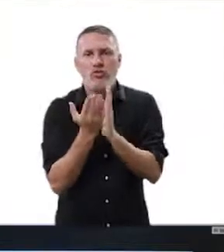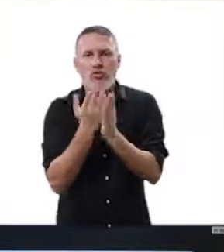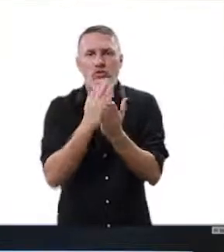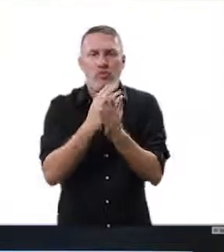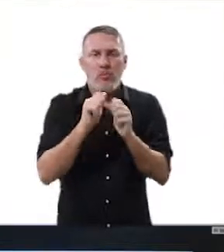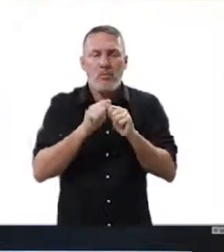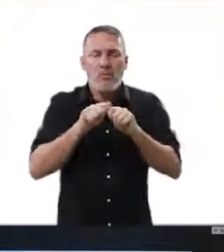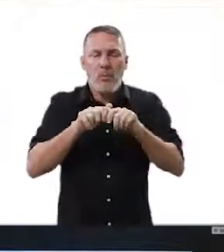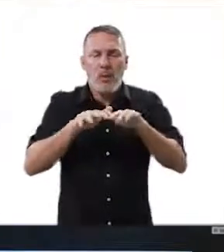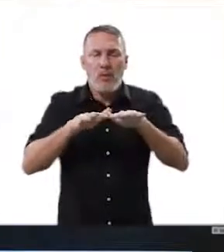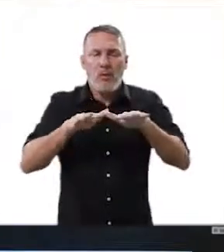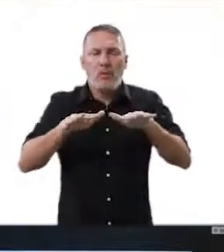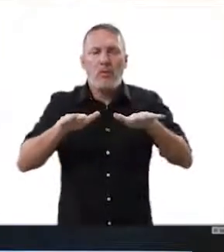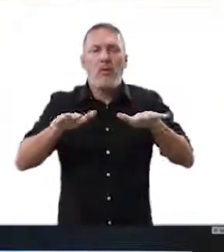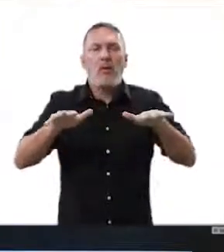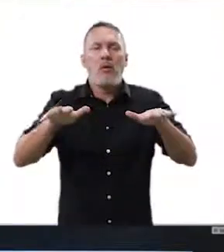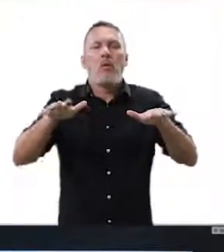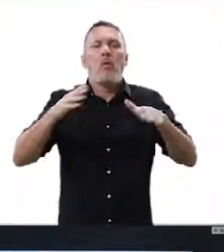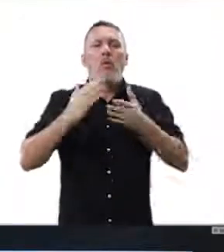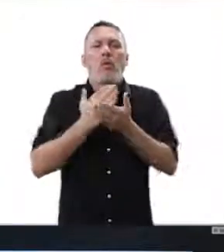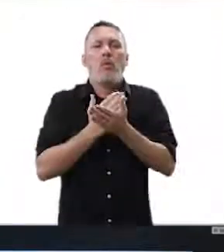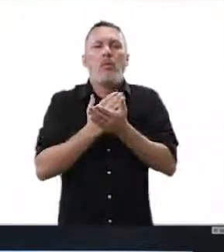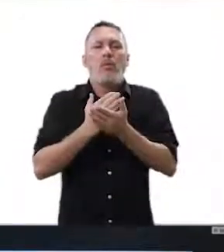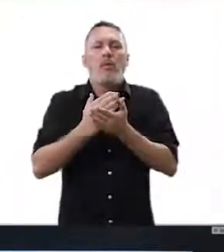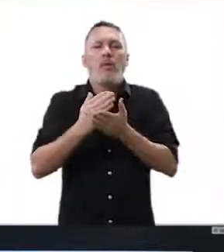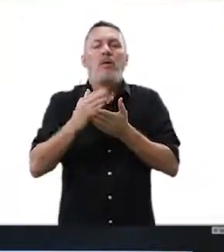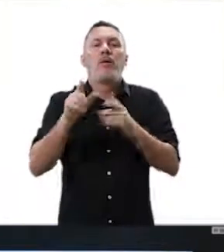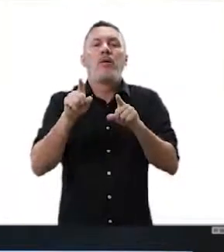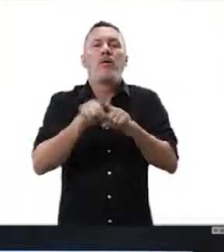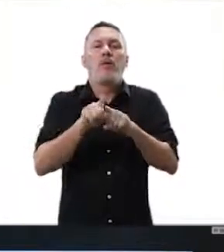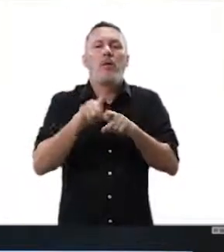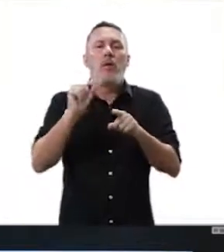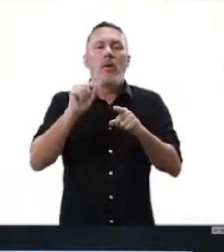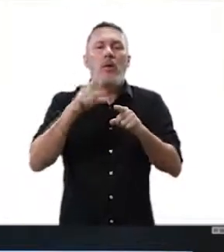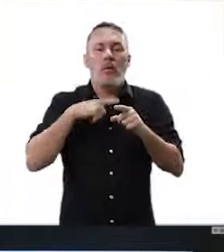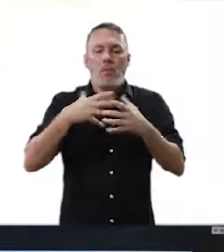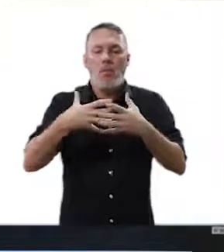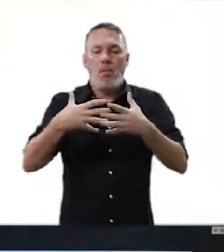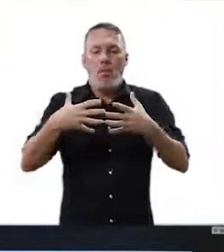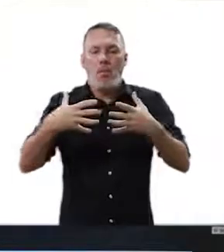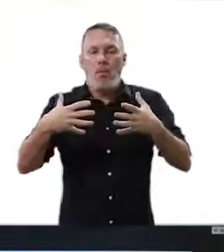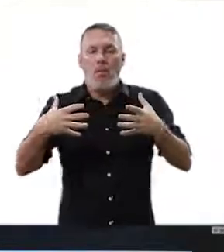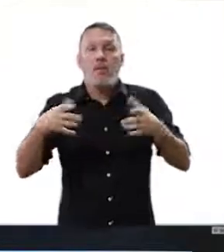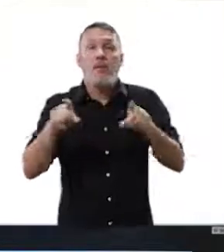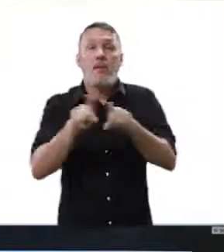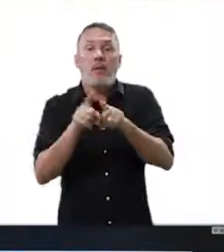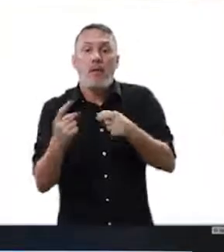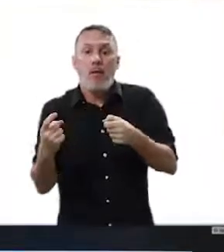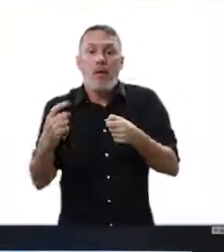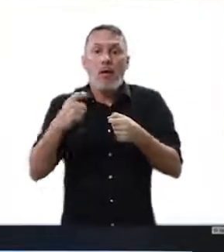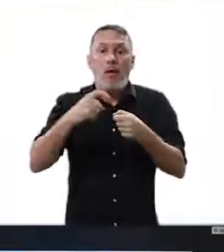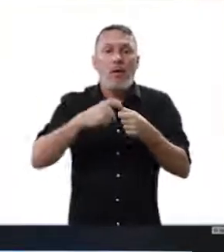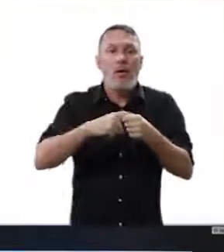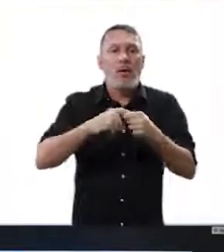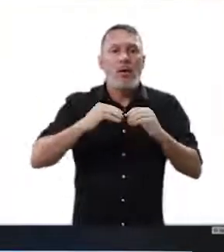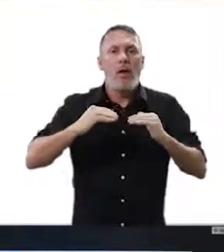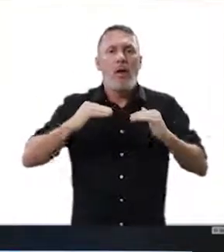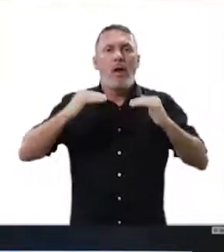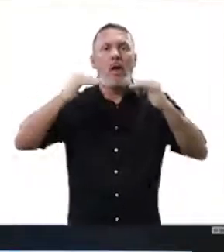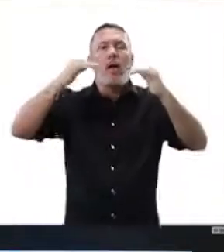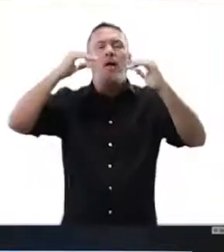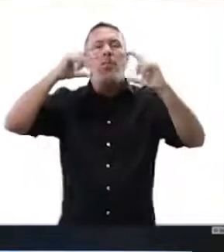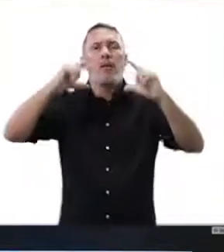de reposição, de crescimento e etc. no nosso corpo. Ok, mas e aí? Agora que a gente já sabe